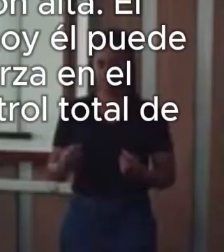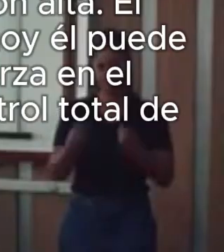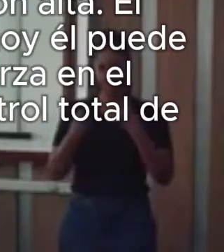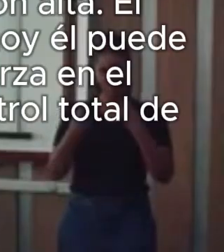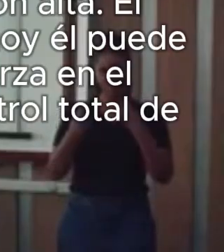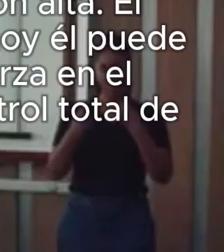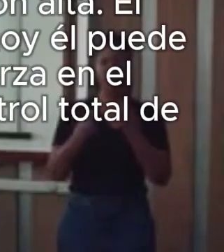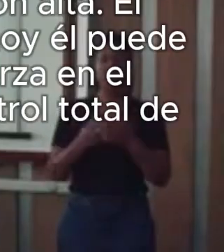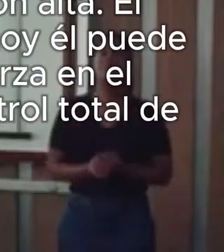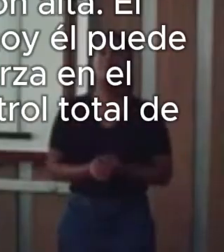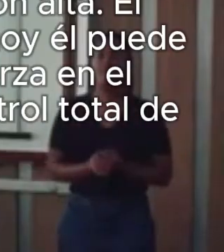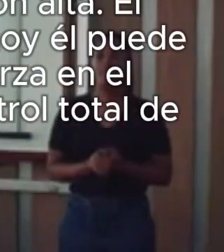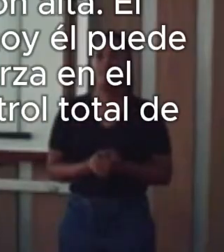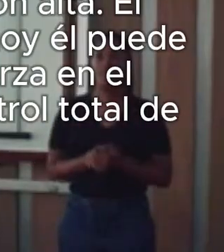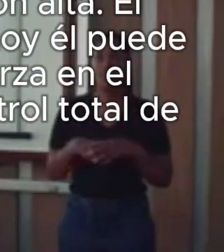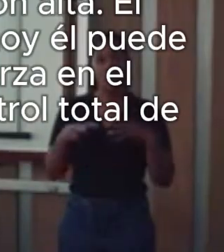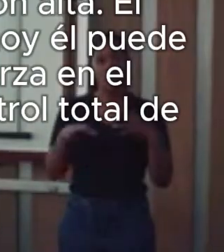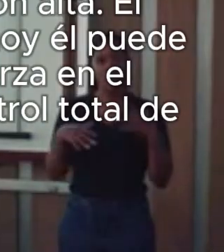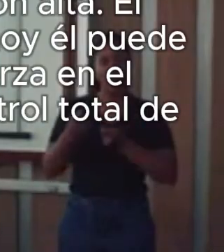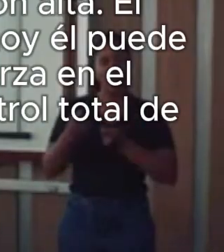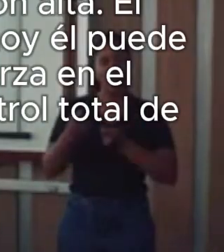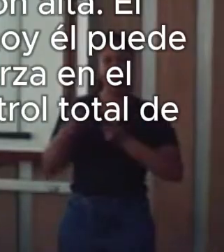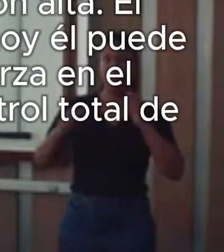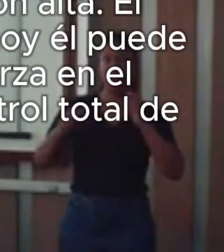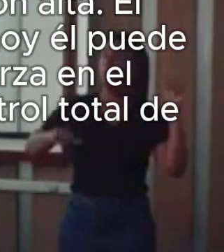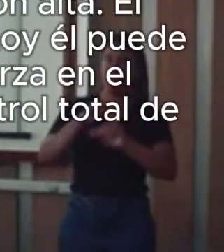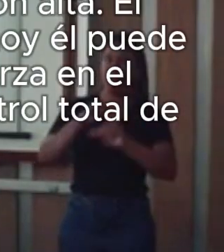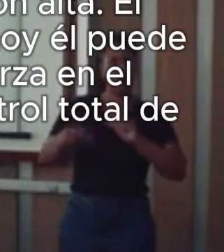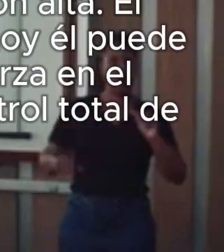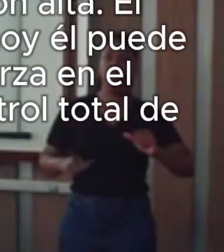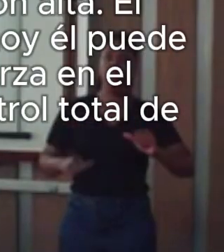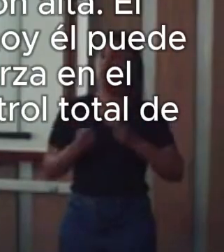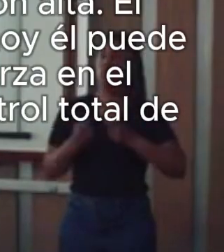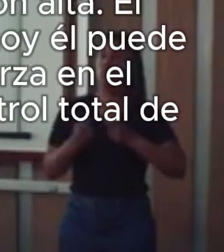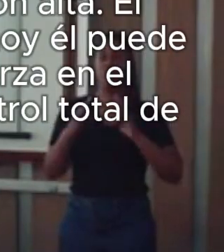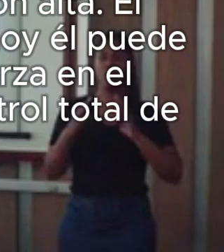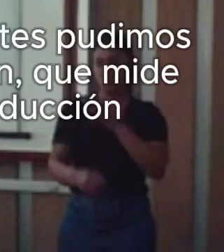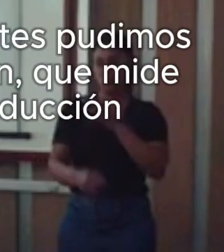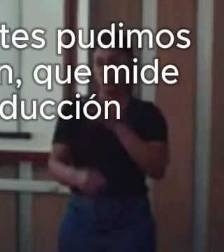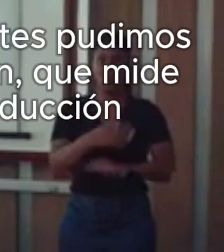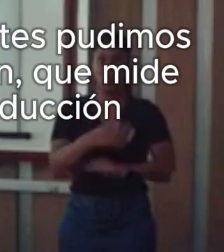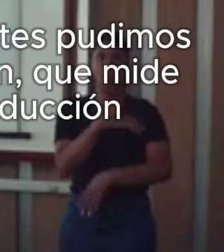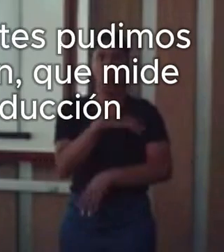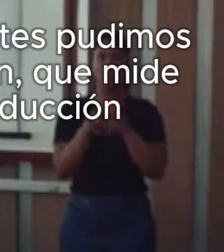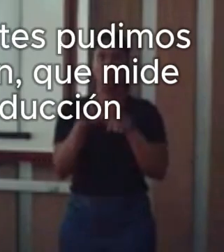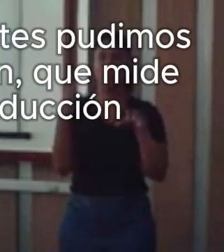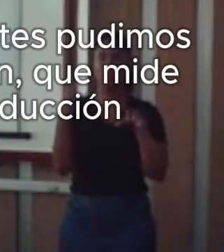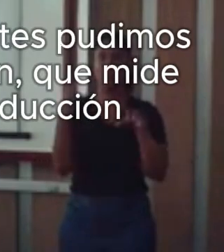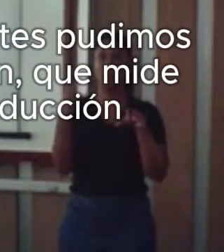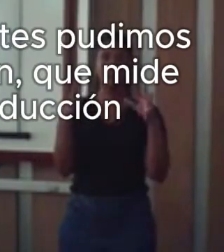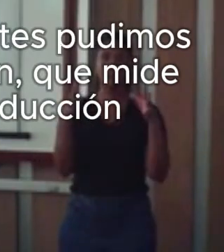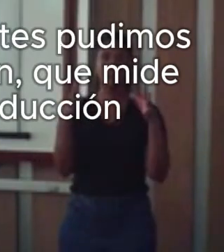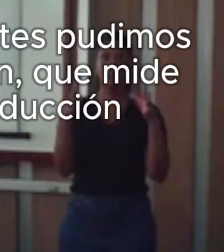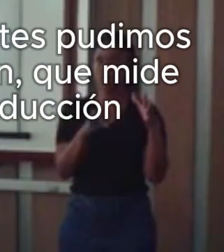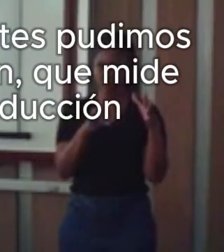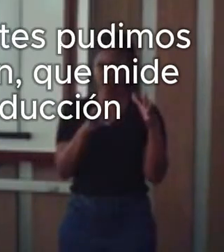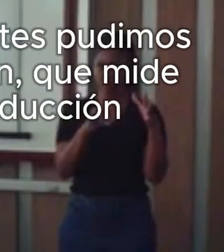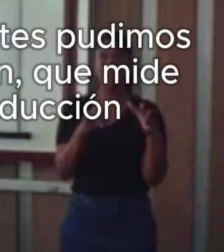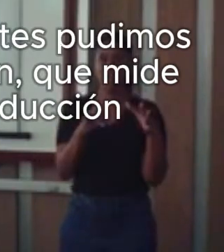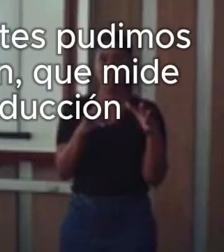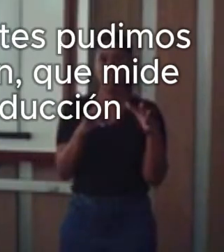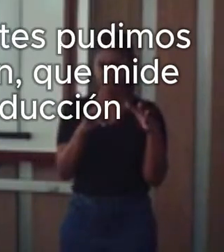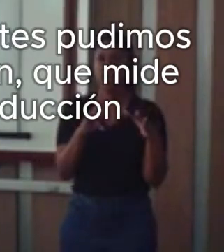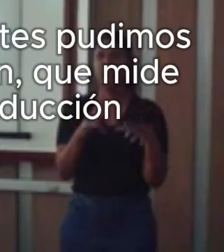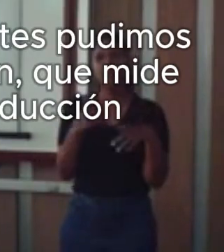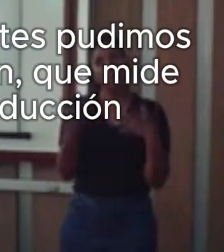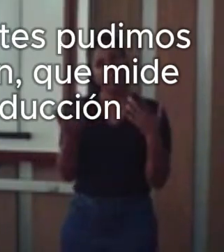controle dele modificou muito. Ele tem controle total de braço, de mão. A gente conseguiu ver potencial evocado, né? Porque